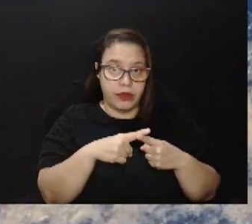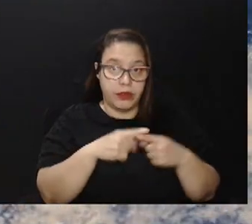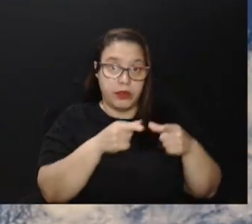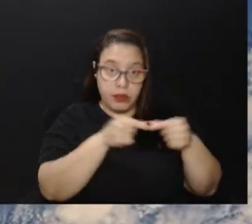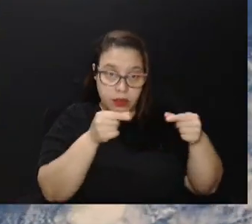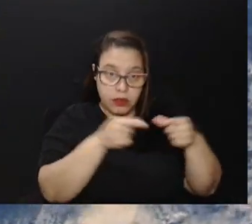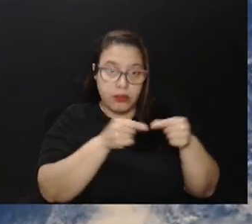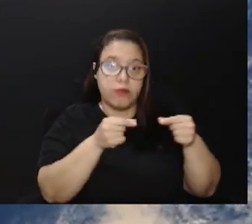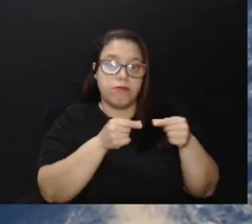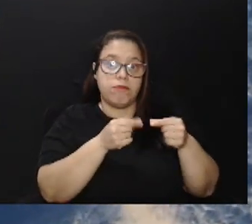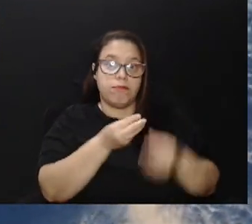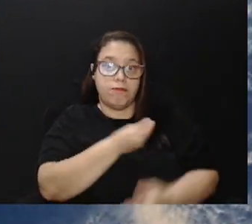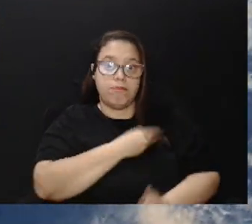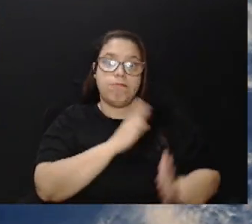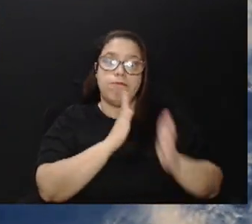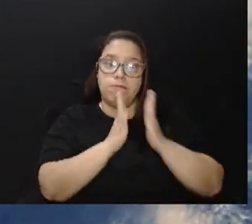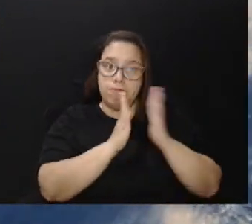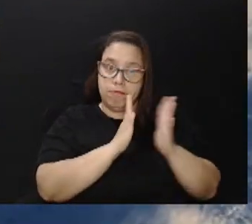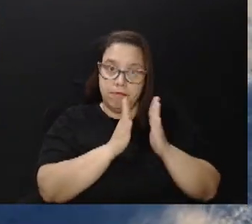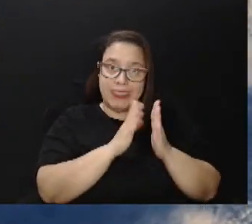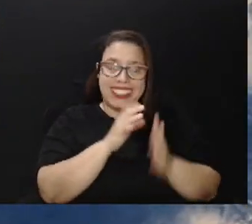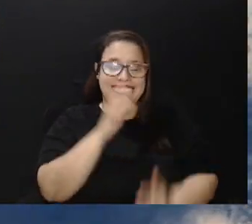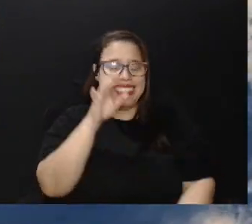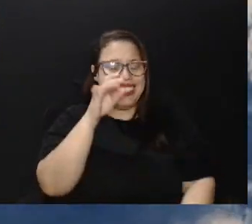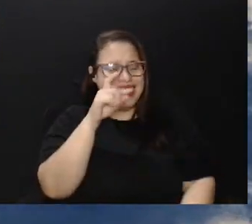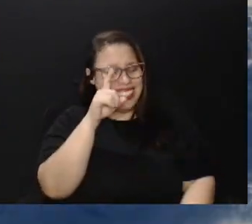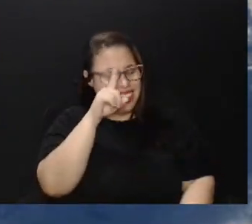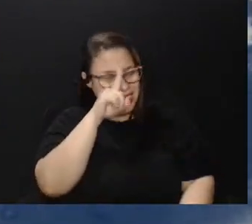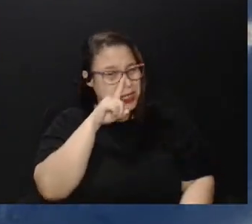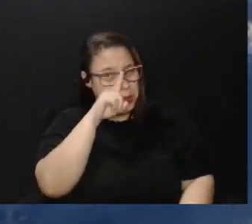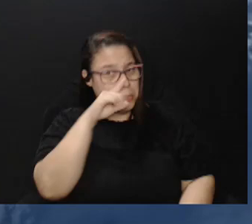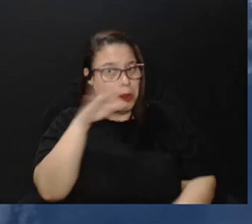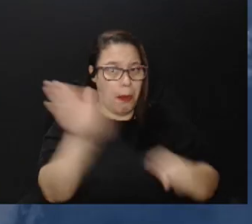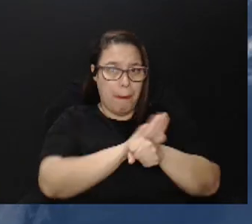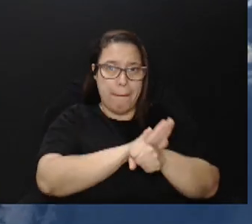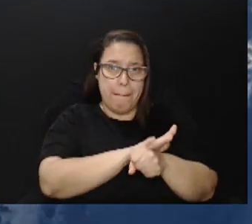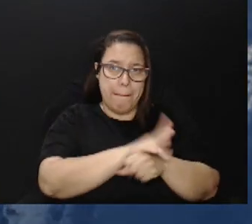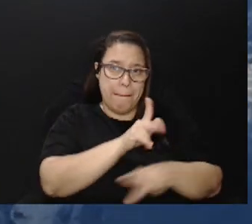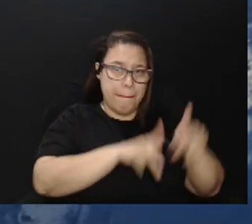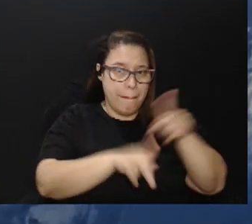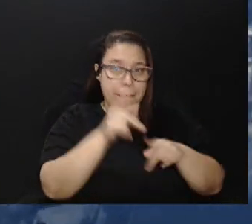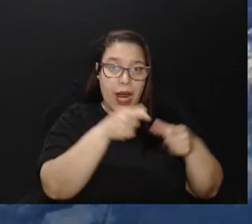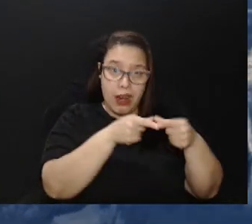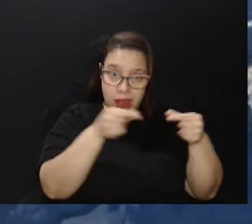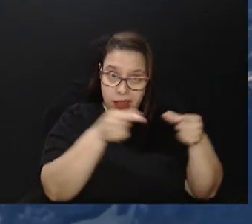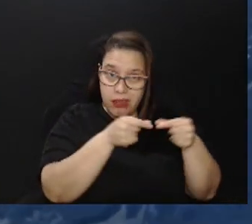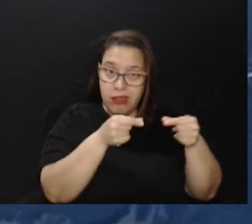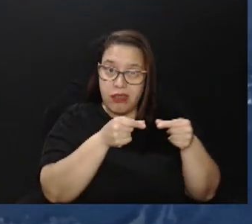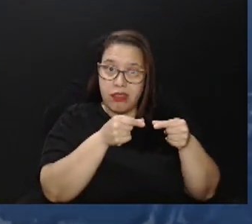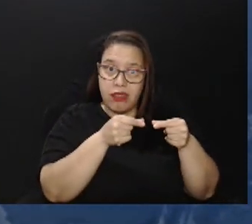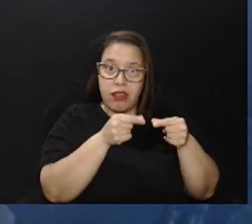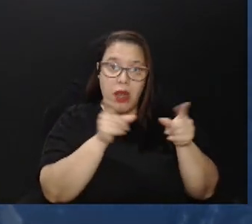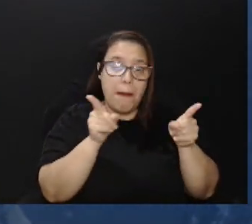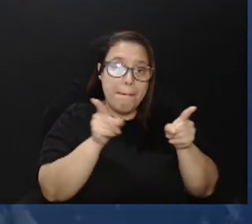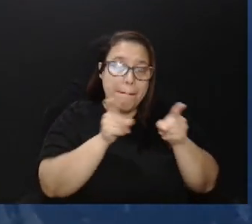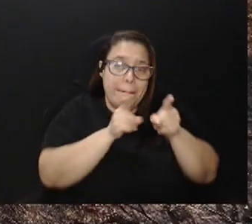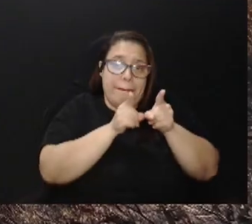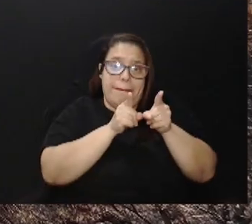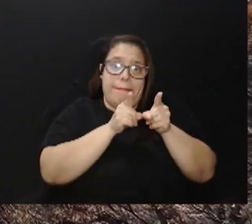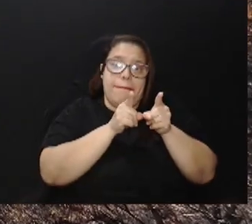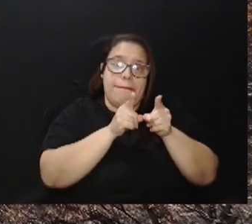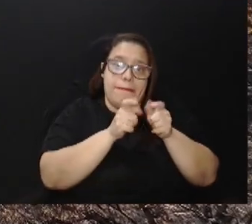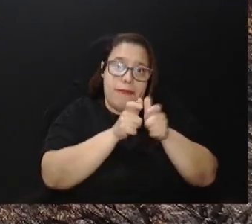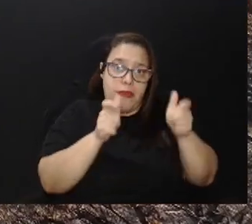período muito crítico, superpopulação, porque o Japão é um arquipélago pequeno, um pouco maior que o estado de São